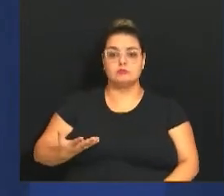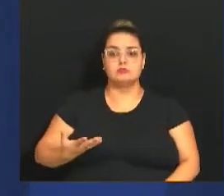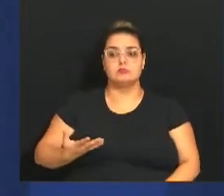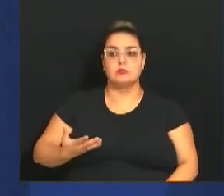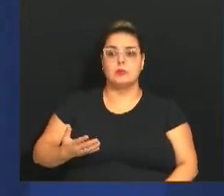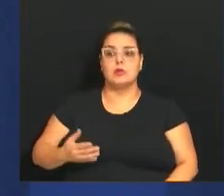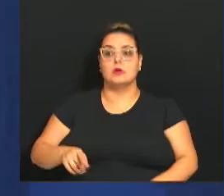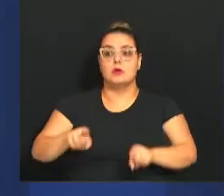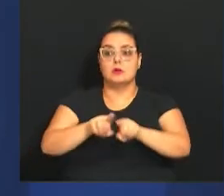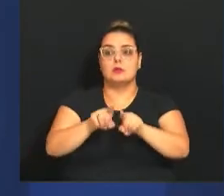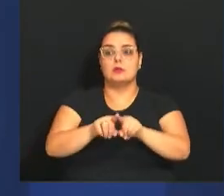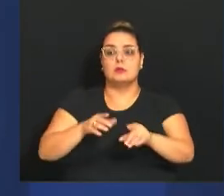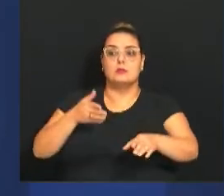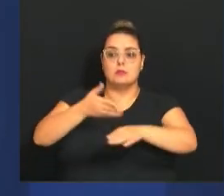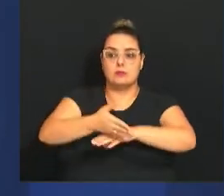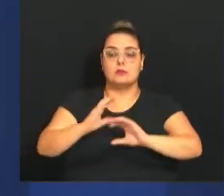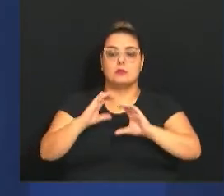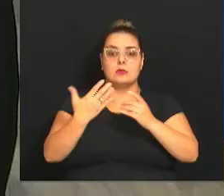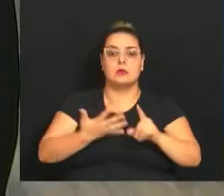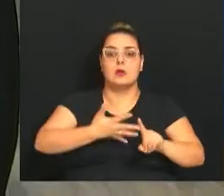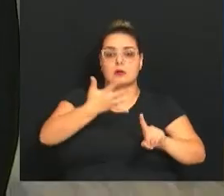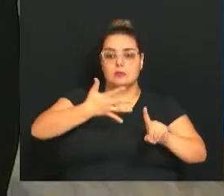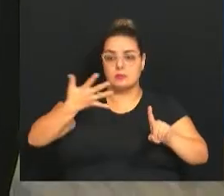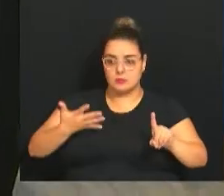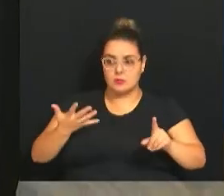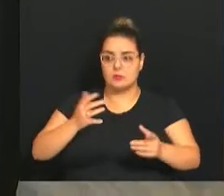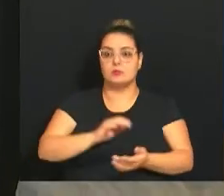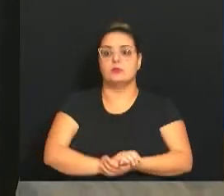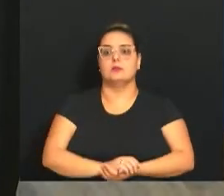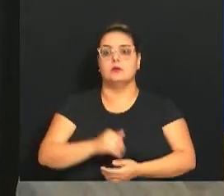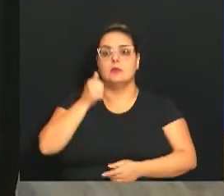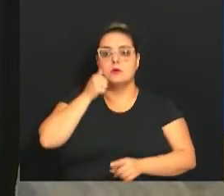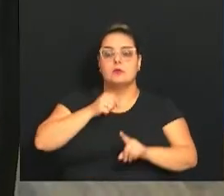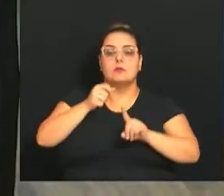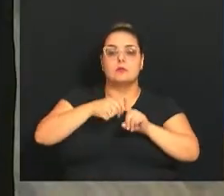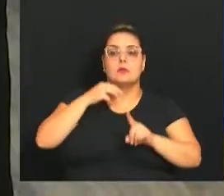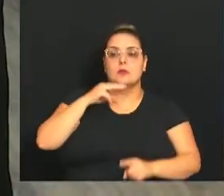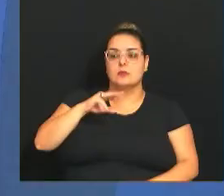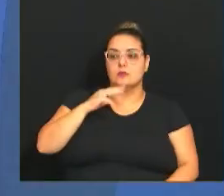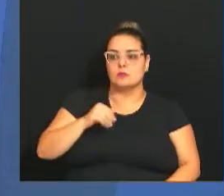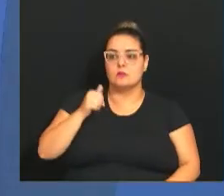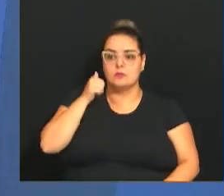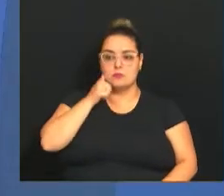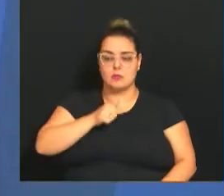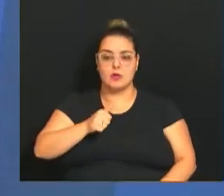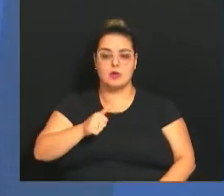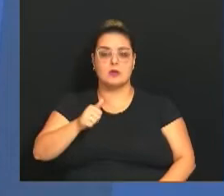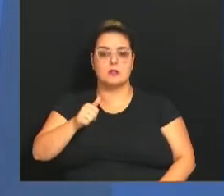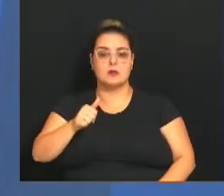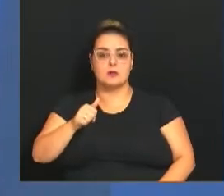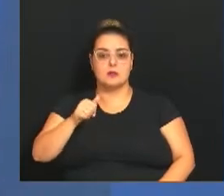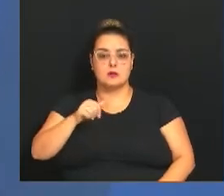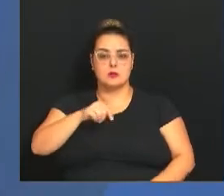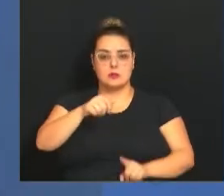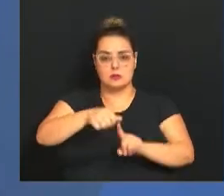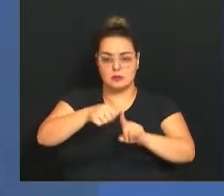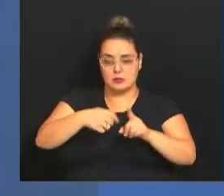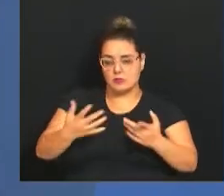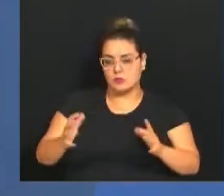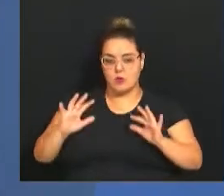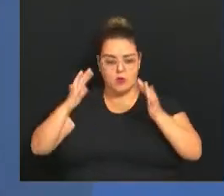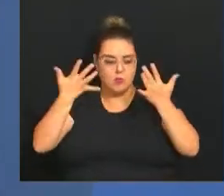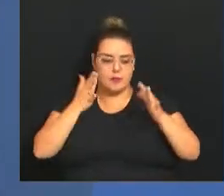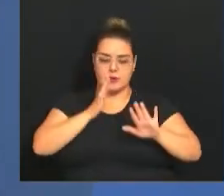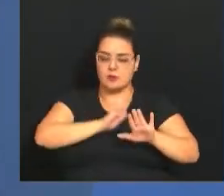comunidade LGBTQIA+. A gente está no mês de março, mês da mulher, muitos municípios com muitas comemorações,